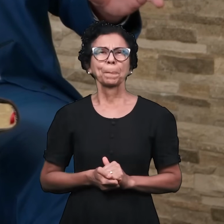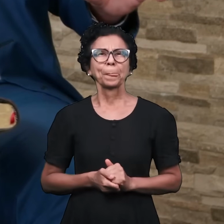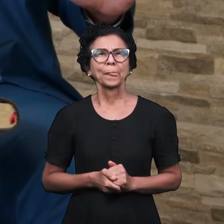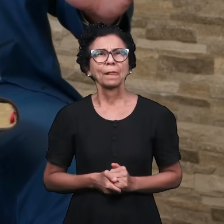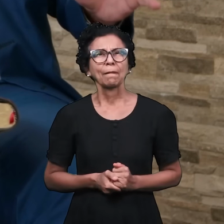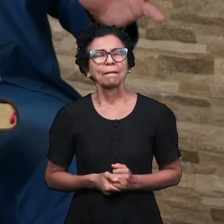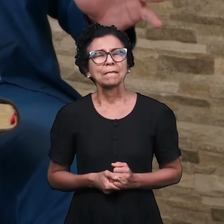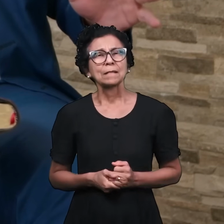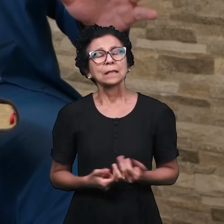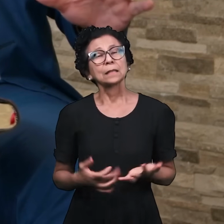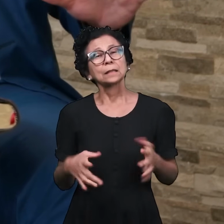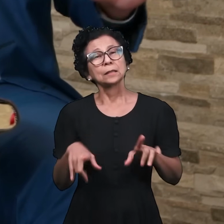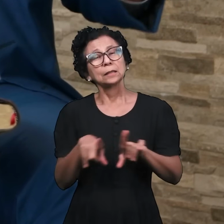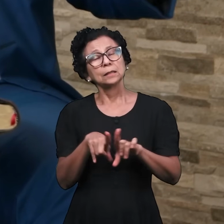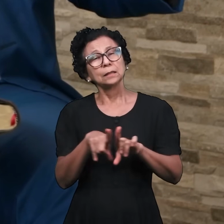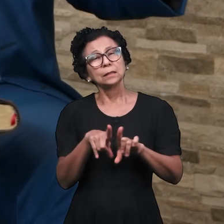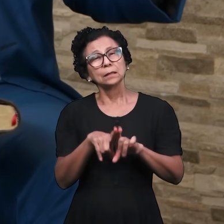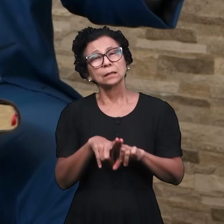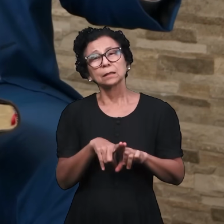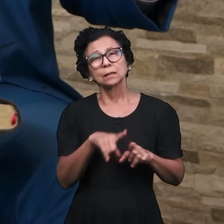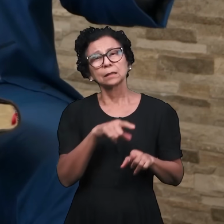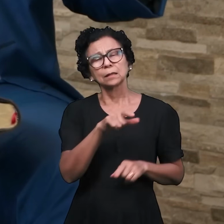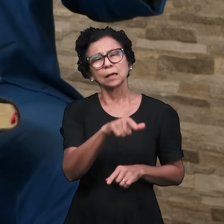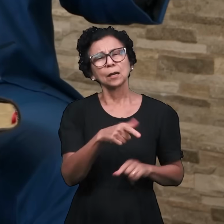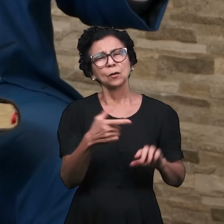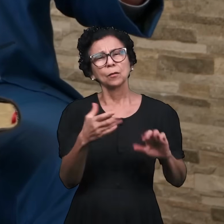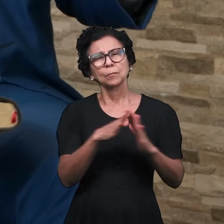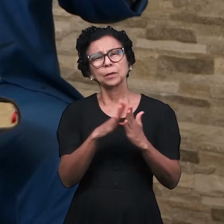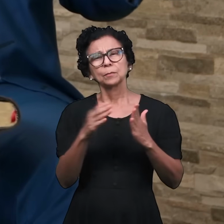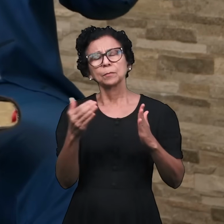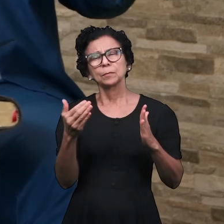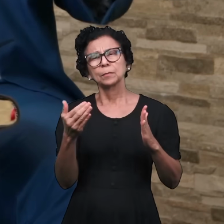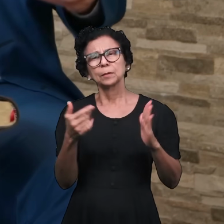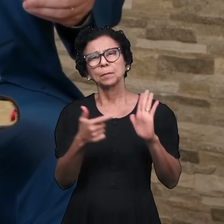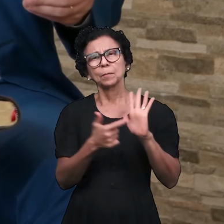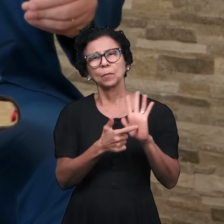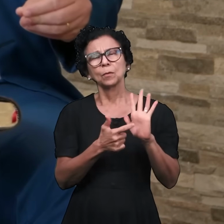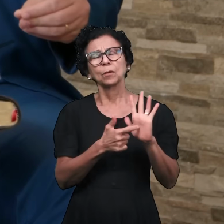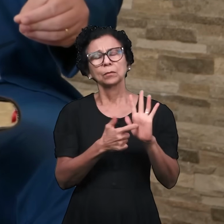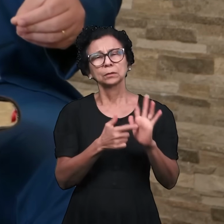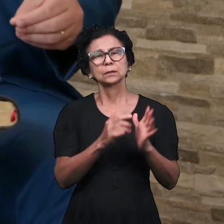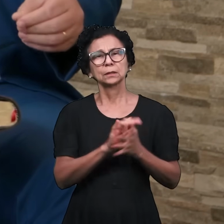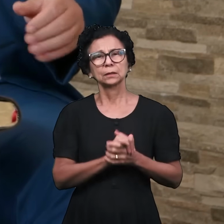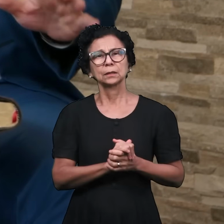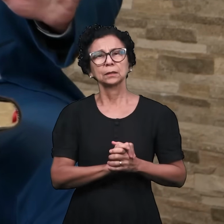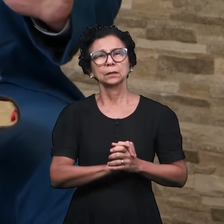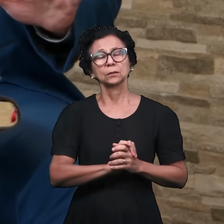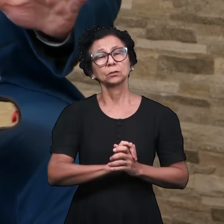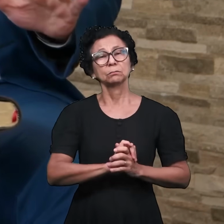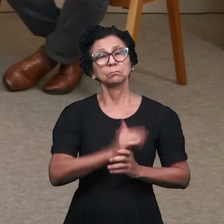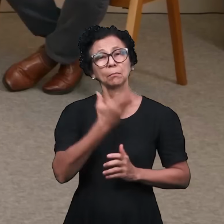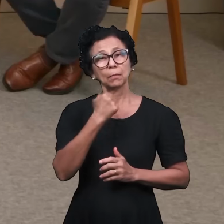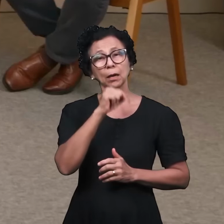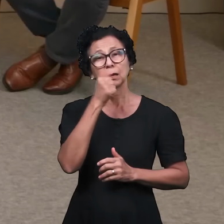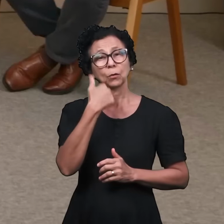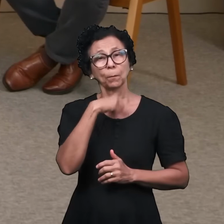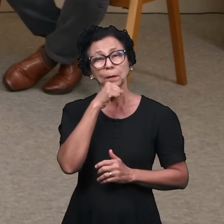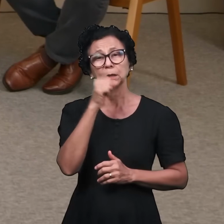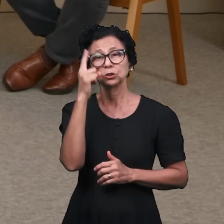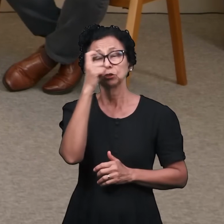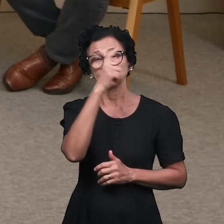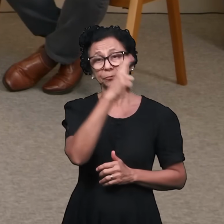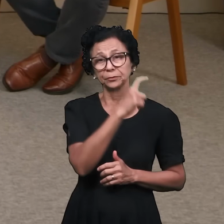todo mundo... Ela não expôs aquilo, conversou com a ama, falou. Acho que o papel do filho tem que ser isso. Está vendo uma situação?